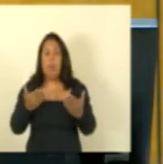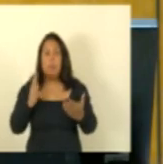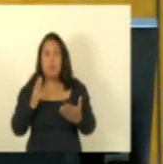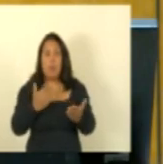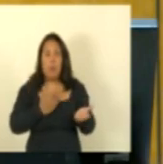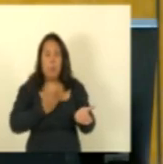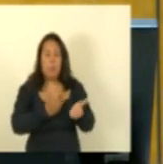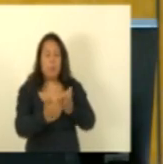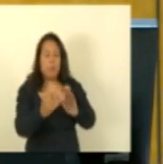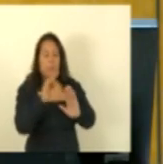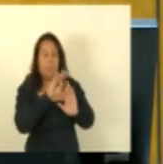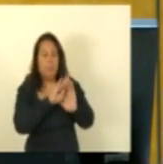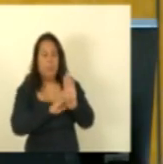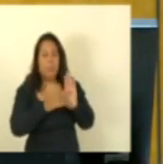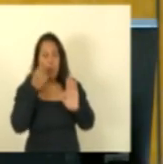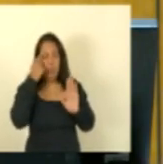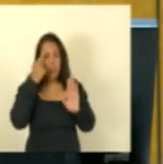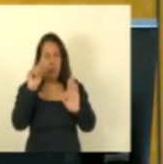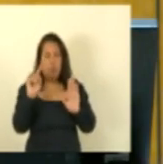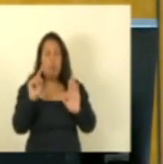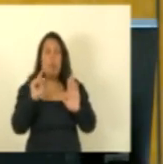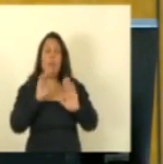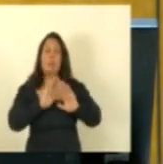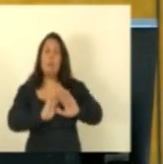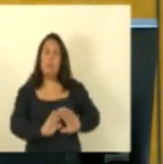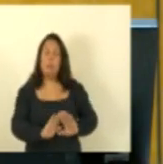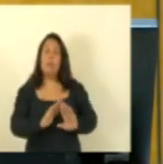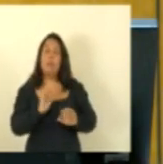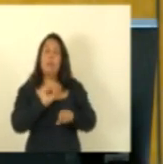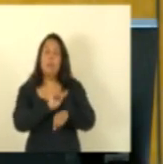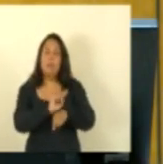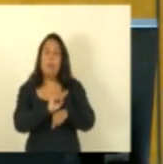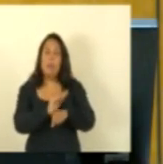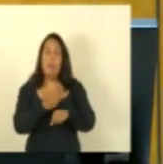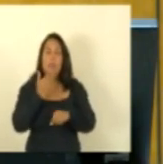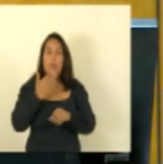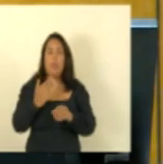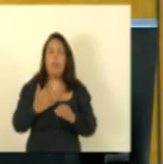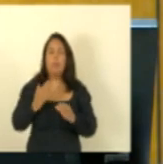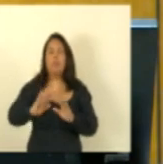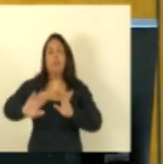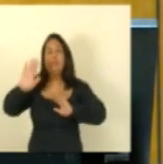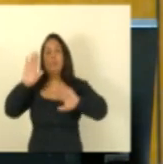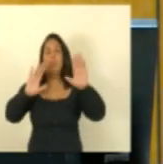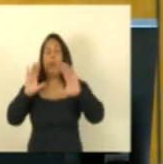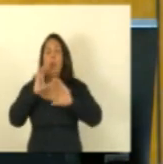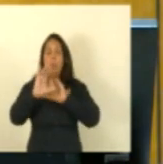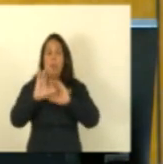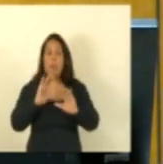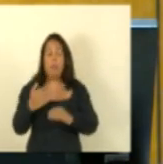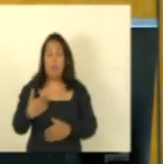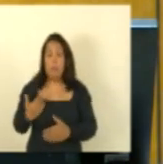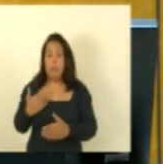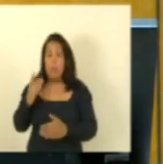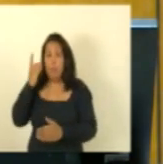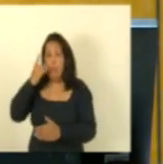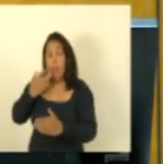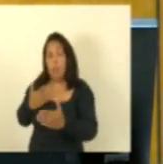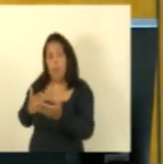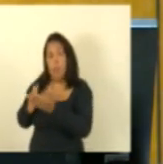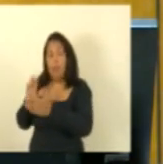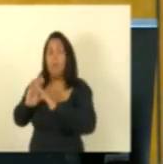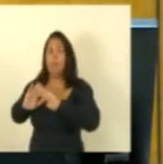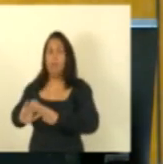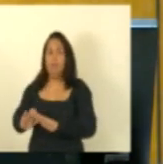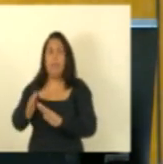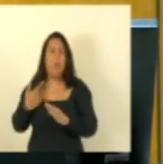imediatamente para a ordem do dia, preservando a fase das comunicações. Deputados que aprovam permaneçam como se